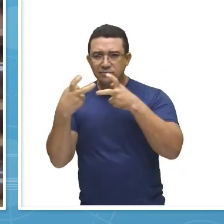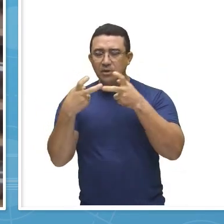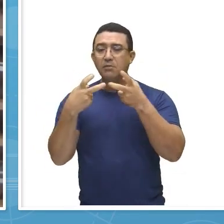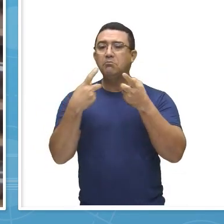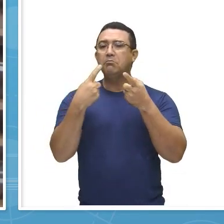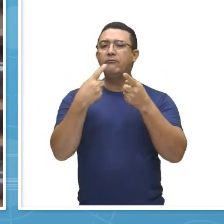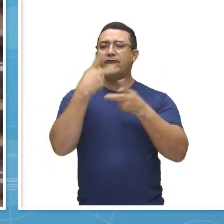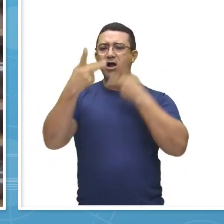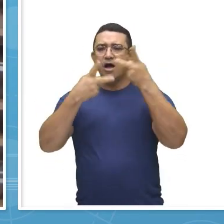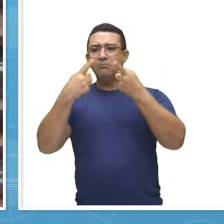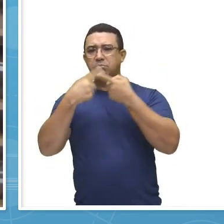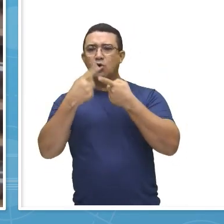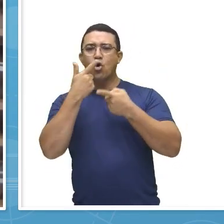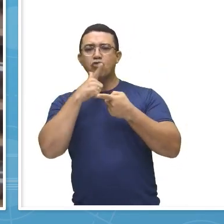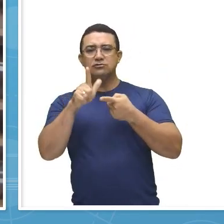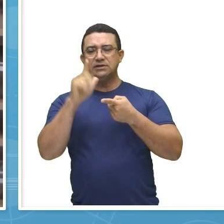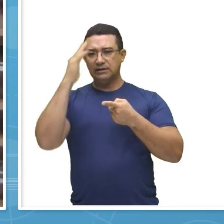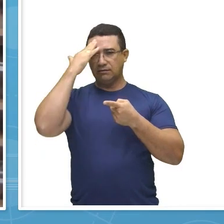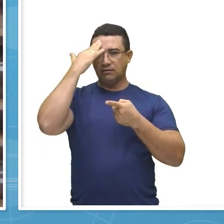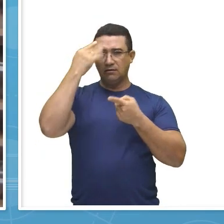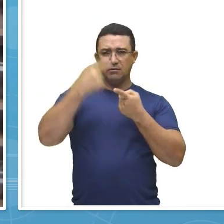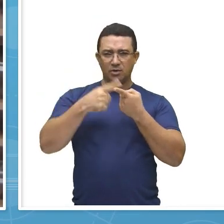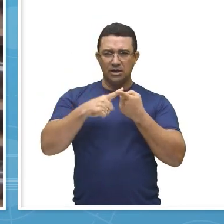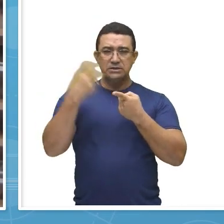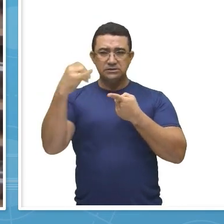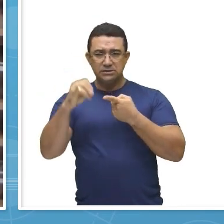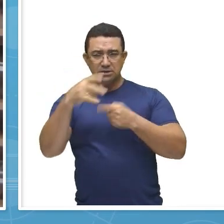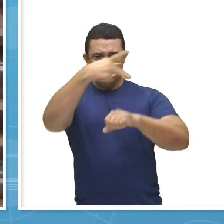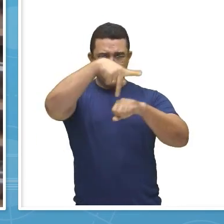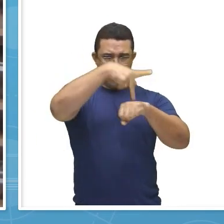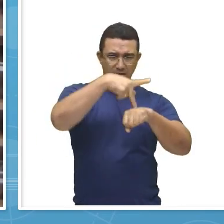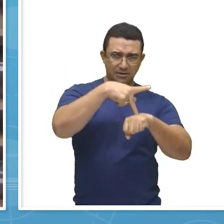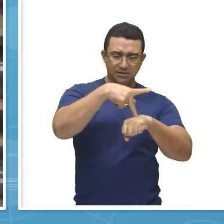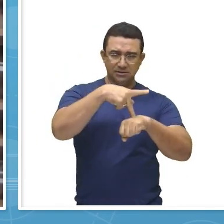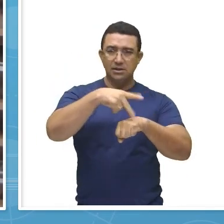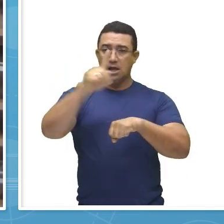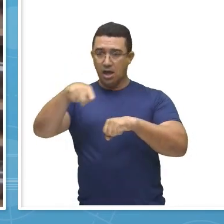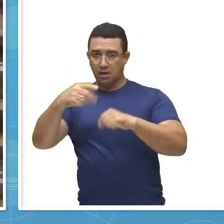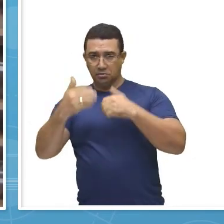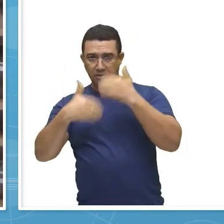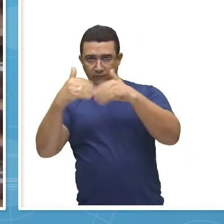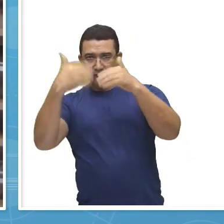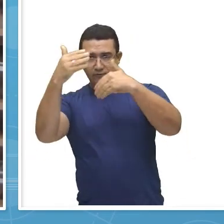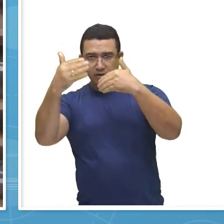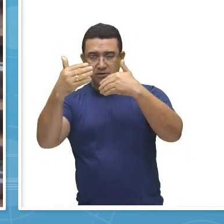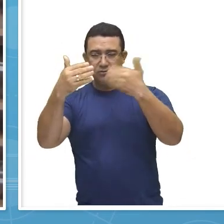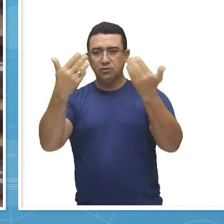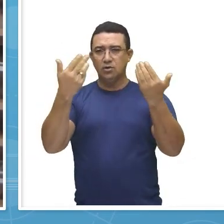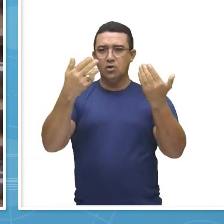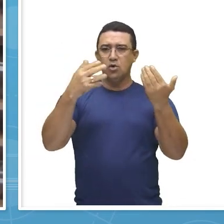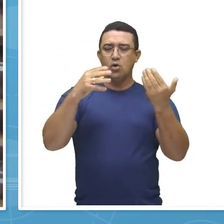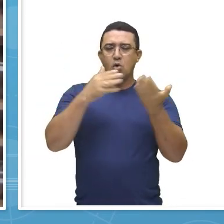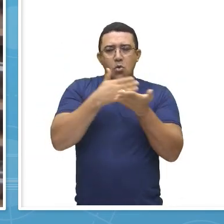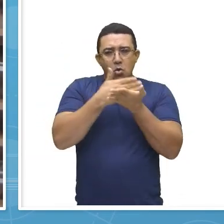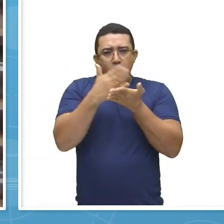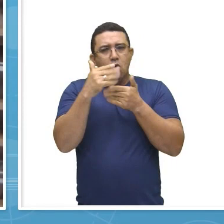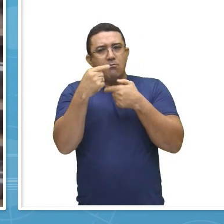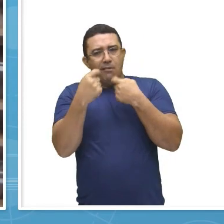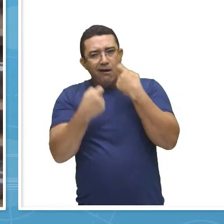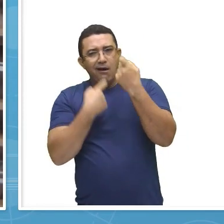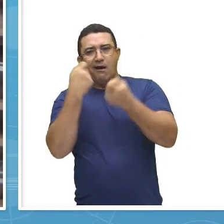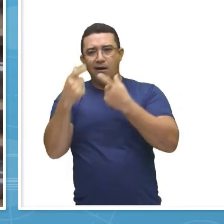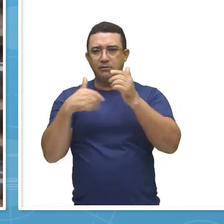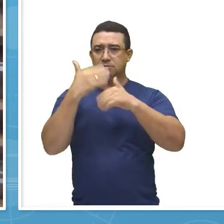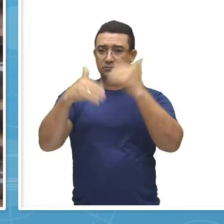dizer, né, para a gente conseguir dizer se determinado país é desenvolvido ou está em desenvolvimento, tá